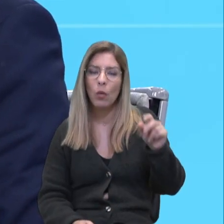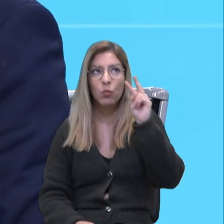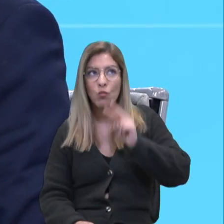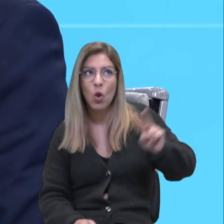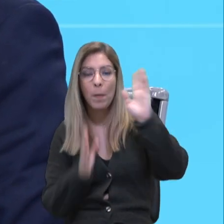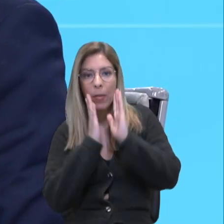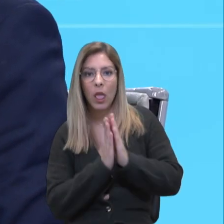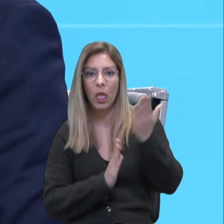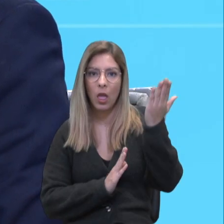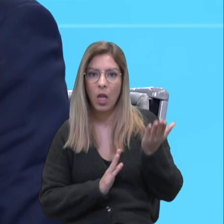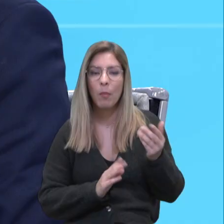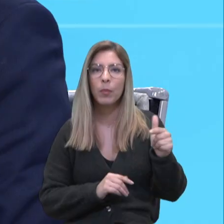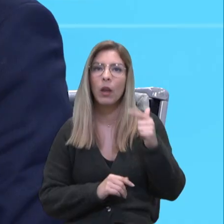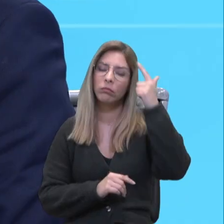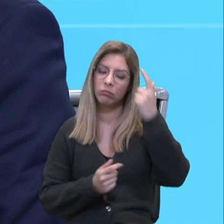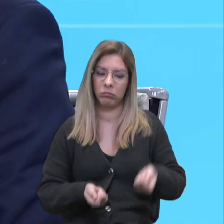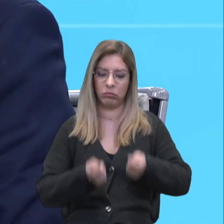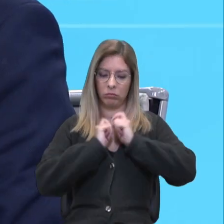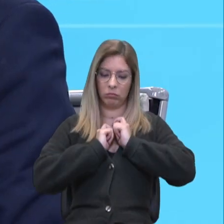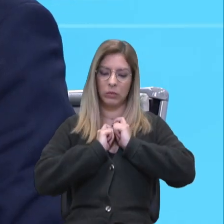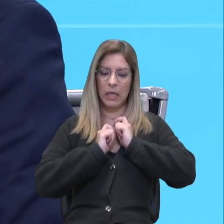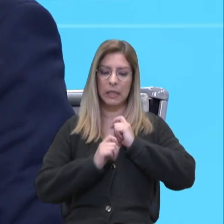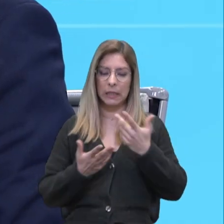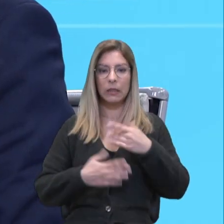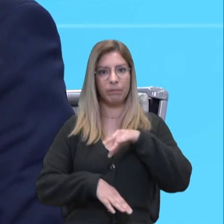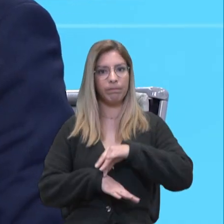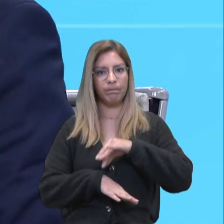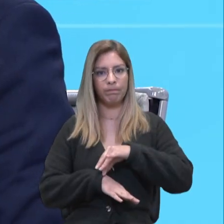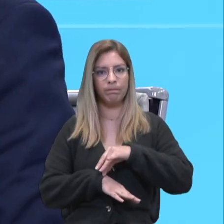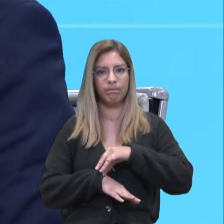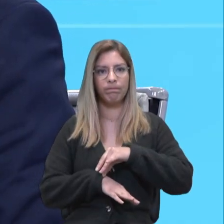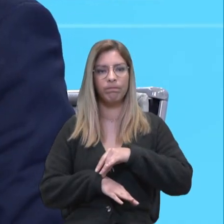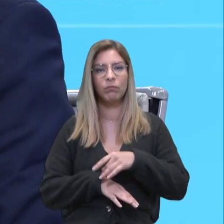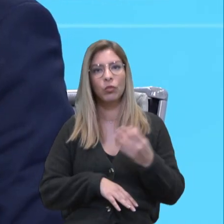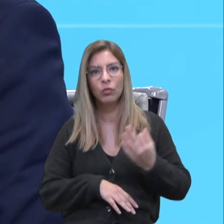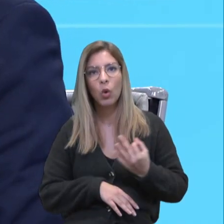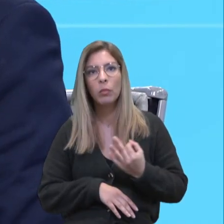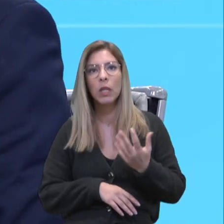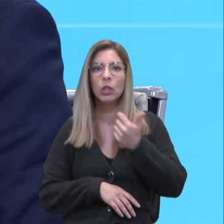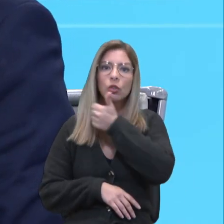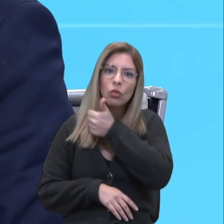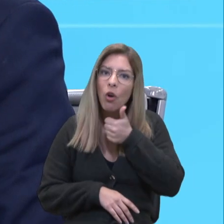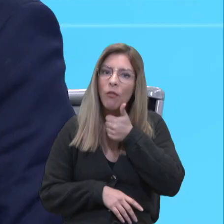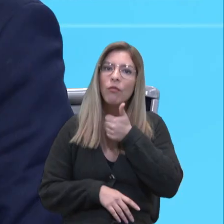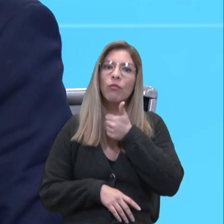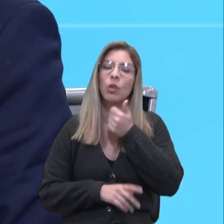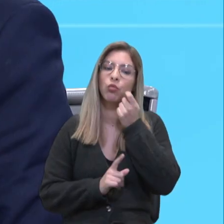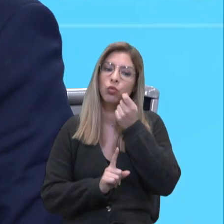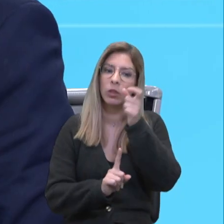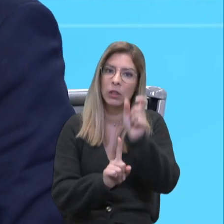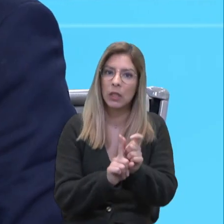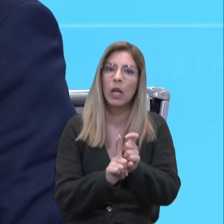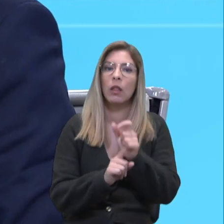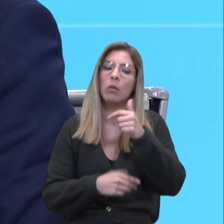carne esta condição de doença, vivem na sua carne a condição de sofrimento que o próprio Cristo atravessou